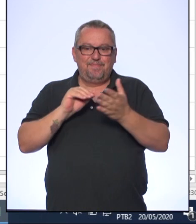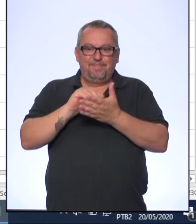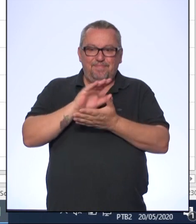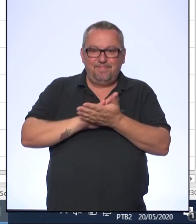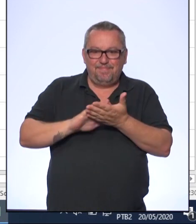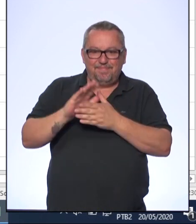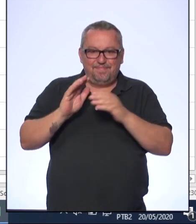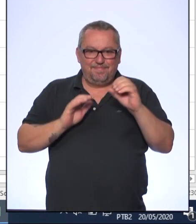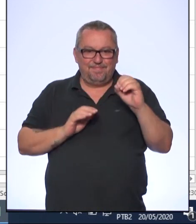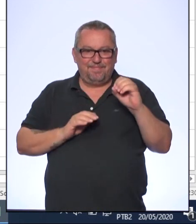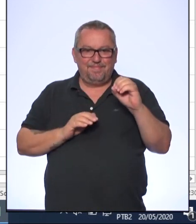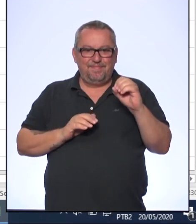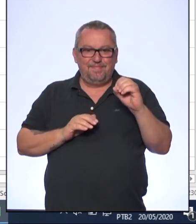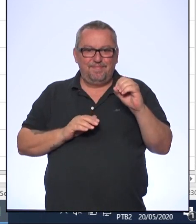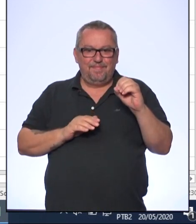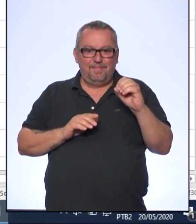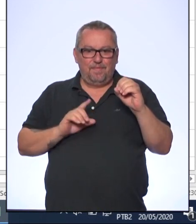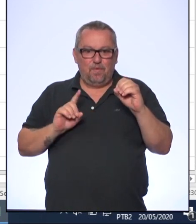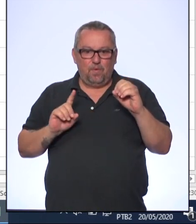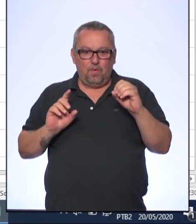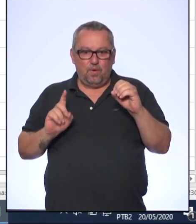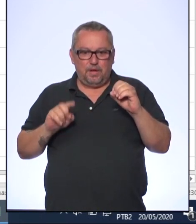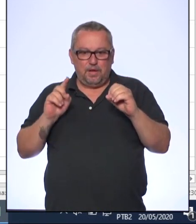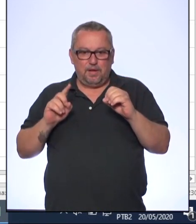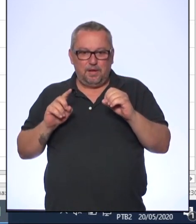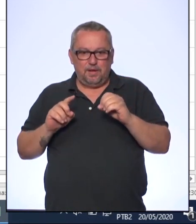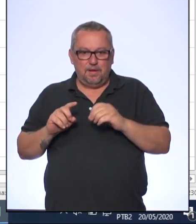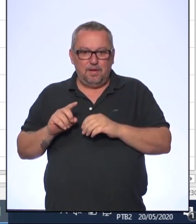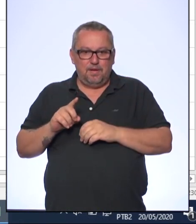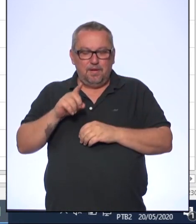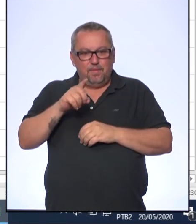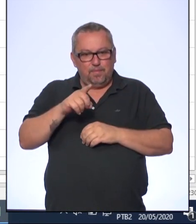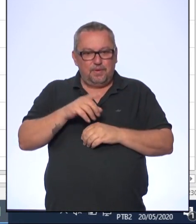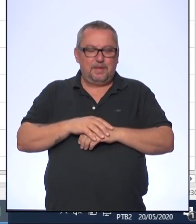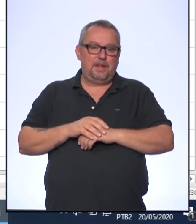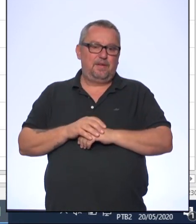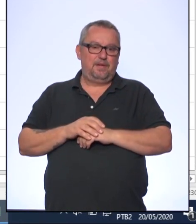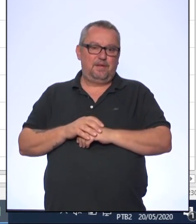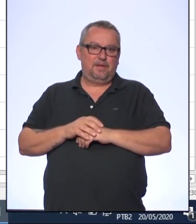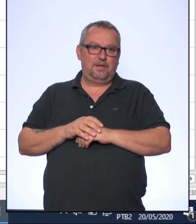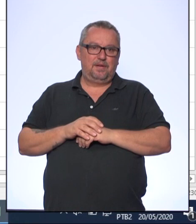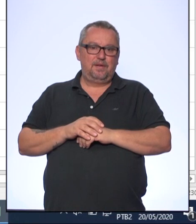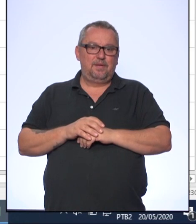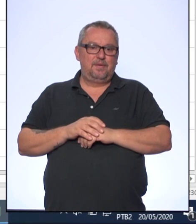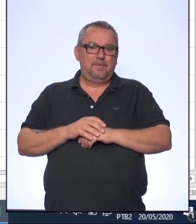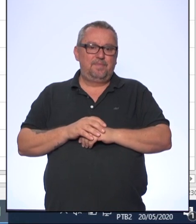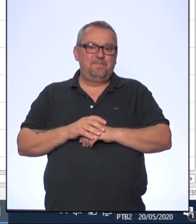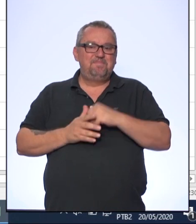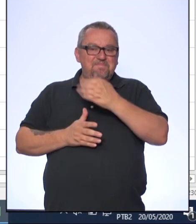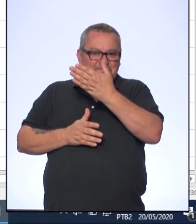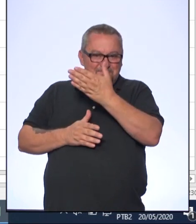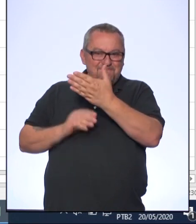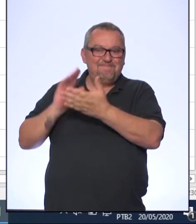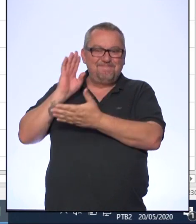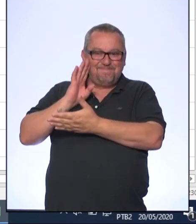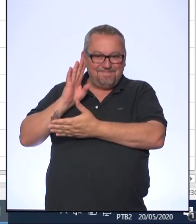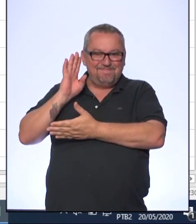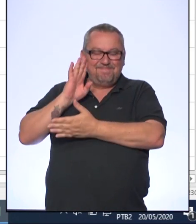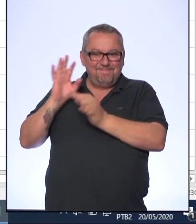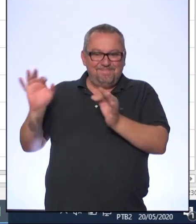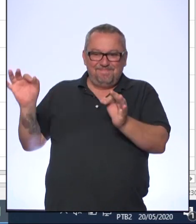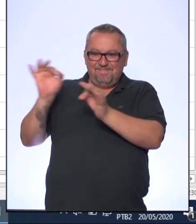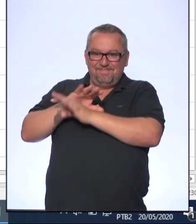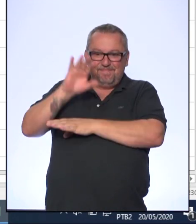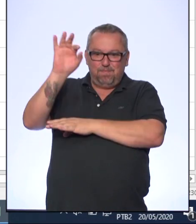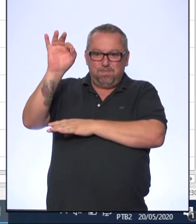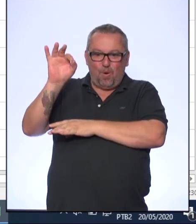como 0. Quando eu dar OK, o que tem que aparecer? Em forma de porcentagem. Olha que legal. Já está lá pronto, bonitinho, em forma